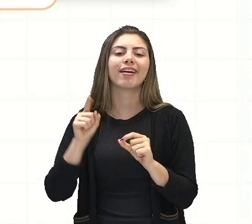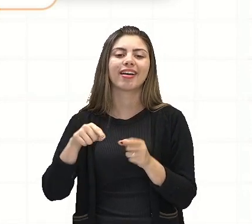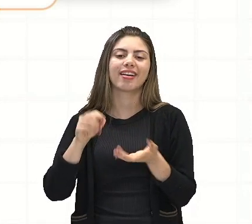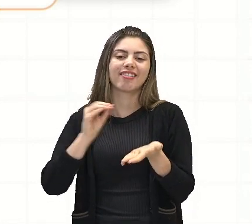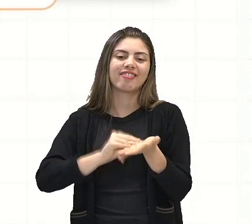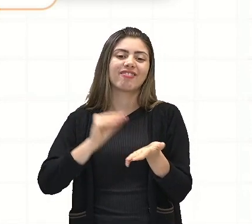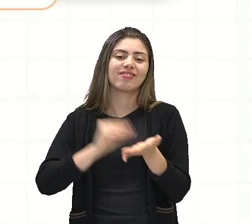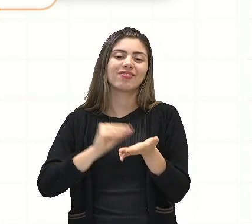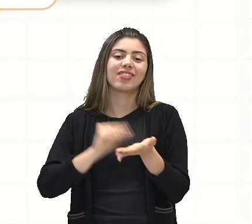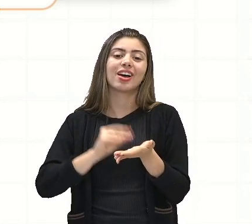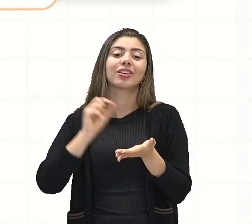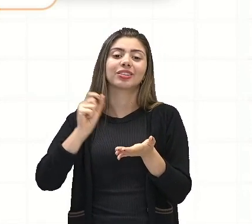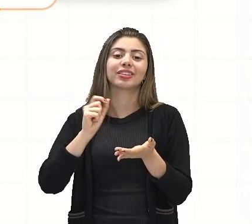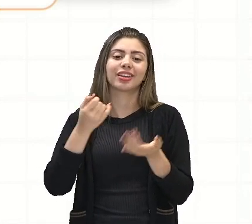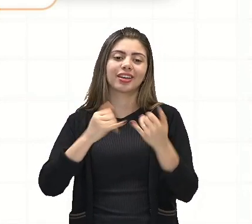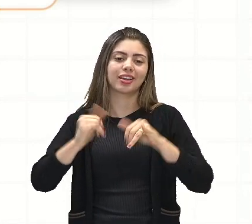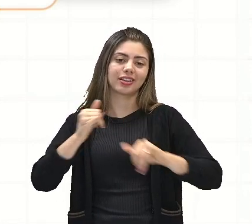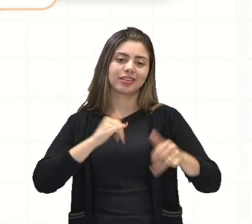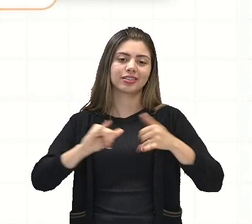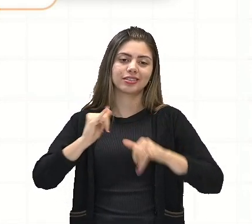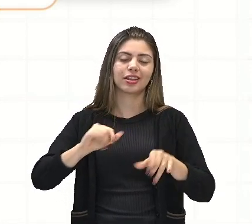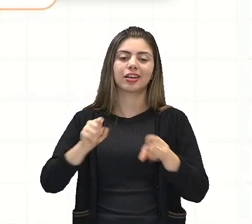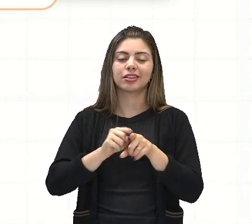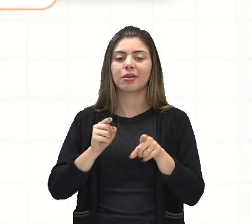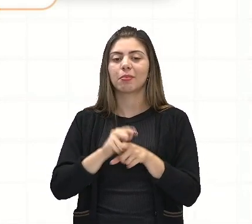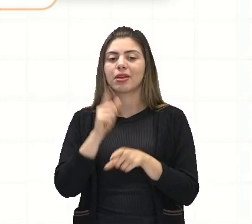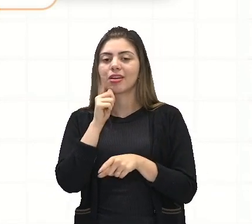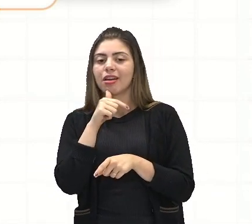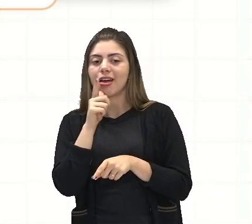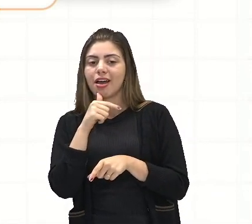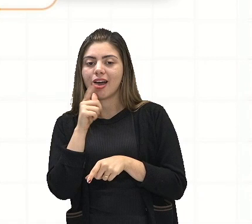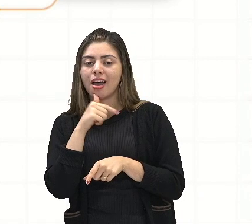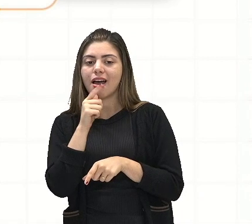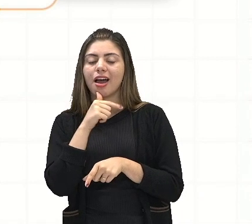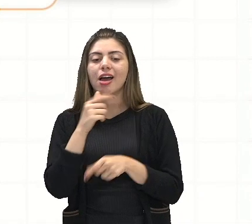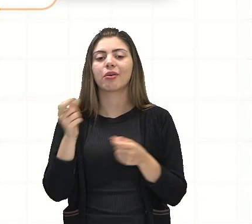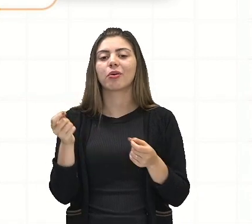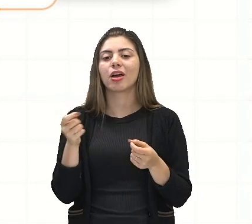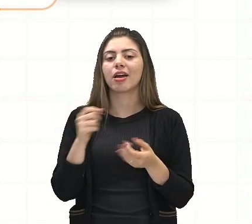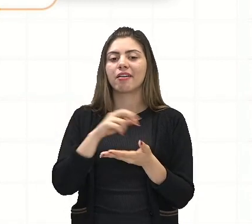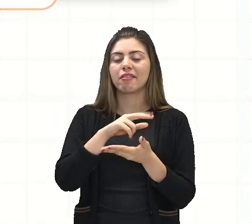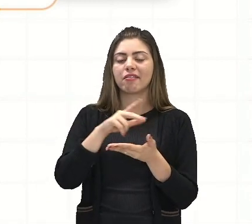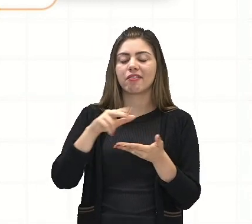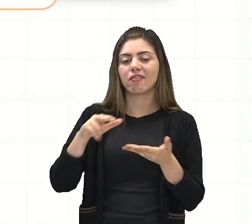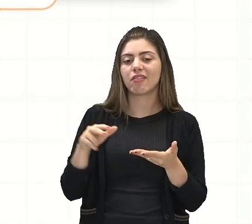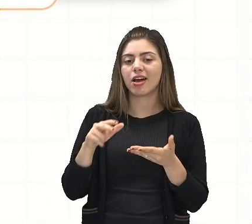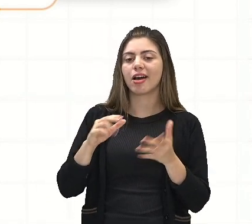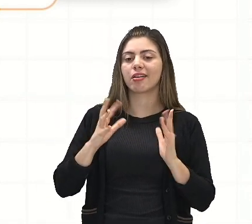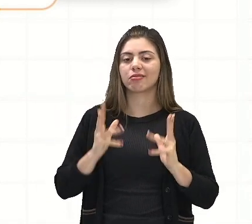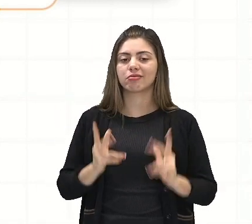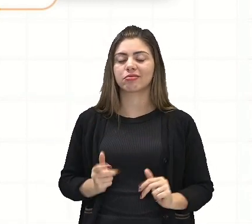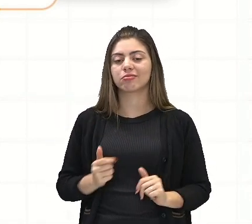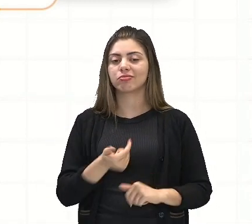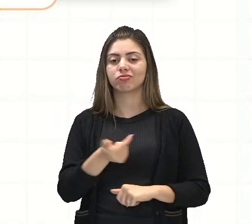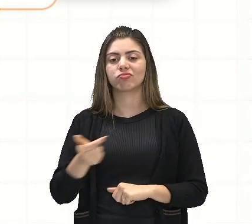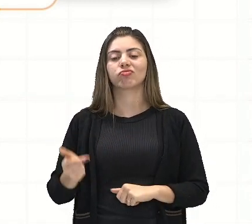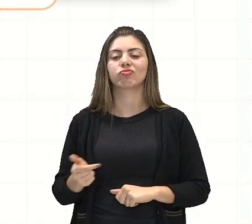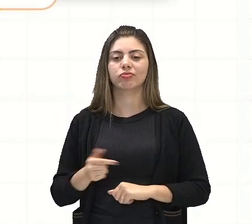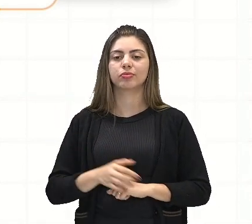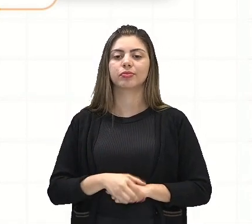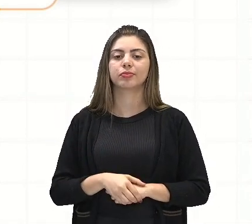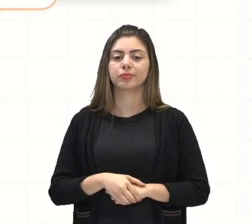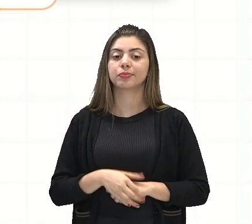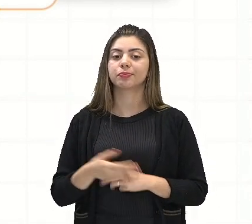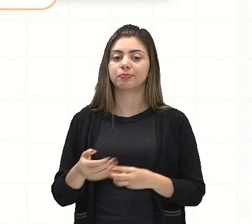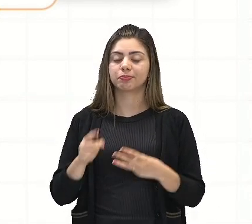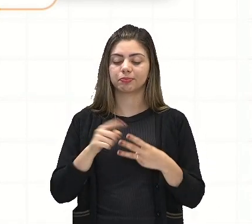energia elétrica, água encanada e saneamento básico. Esses 3 itens, né,